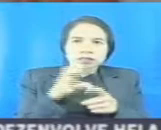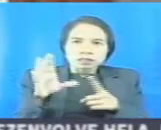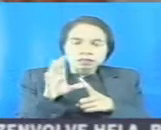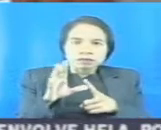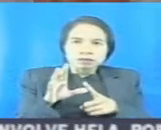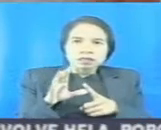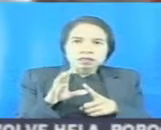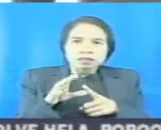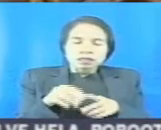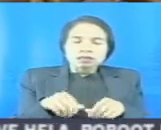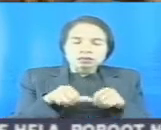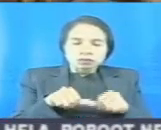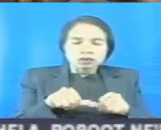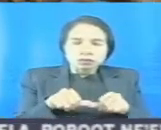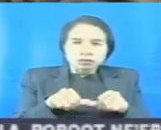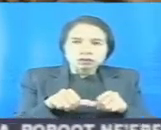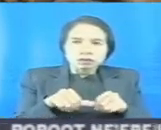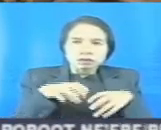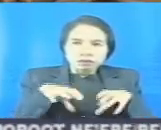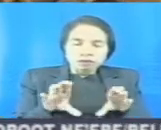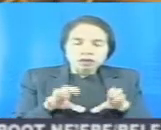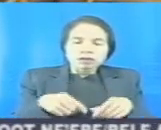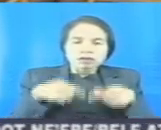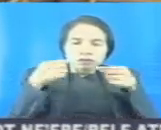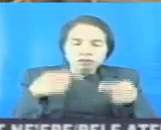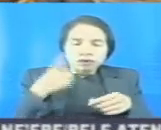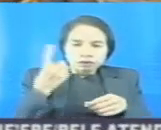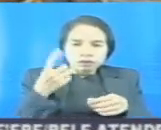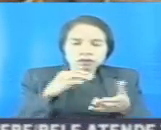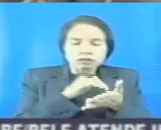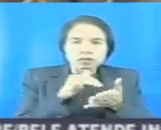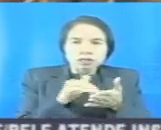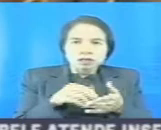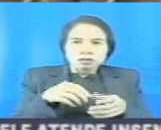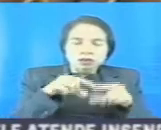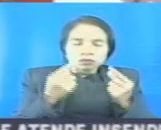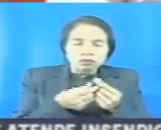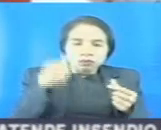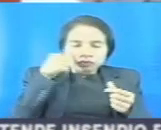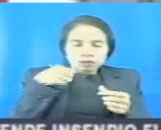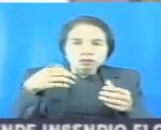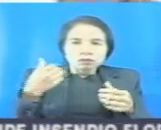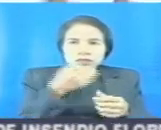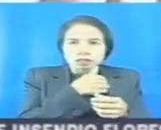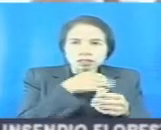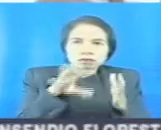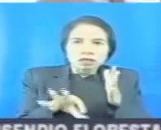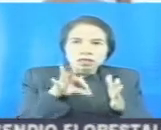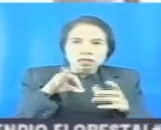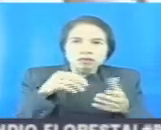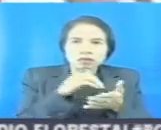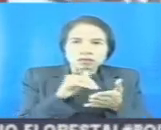Lola a do continua feira né no fo na fata incapacitação para o grupo feto nebe será o que é tan capacitação e